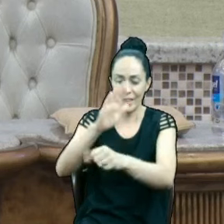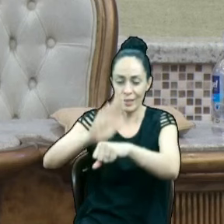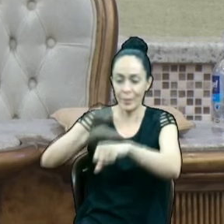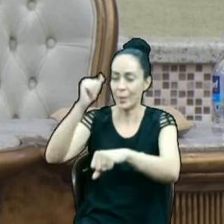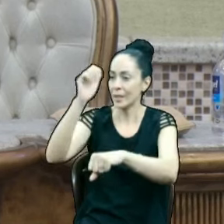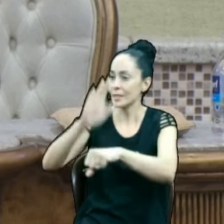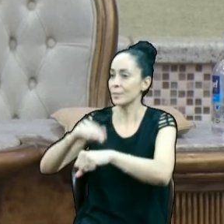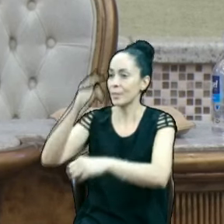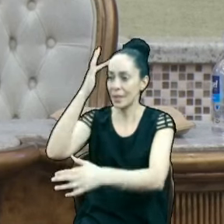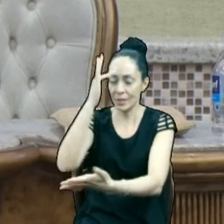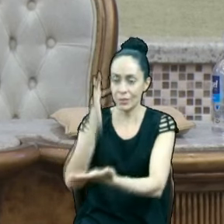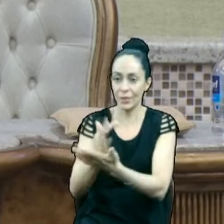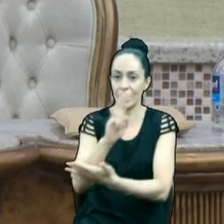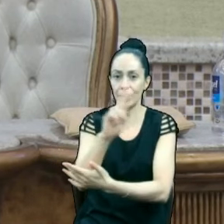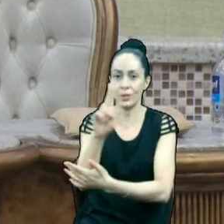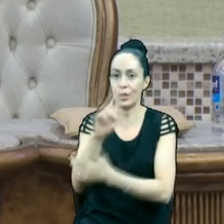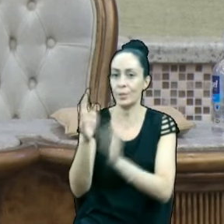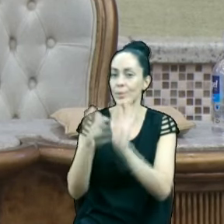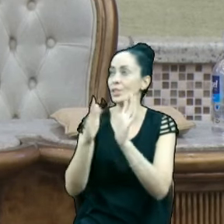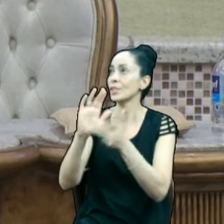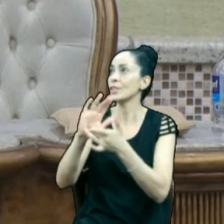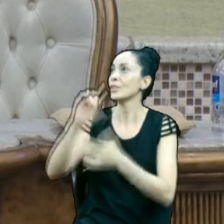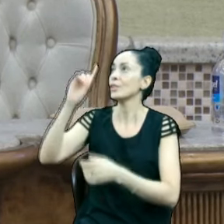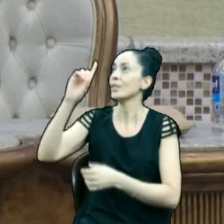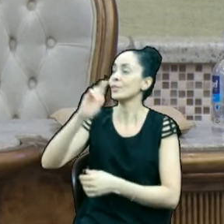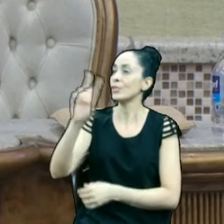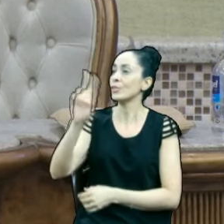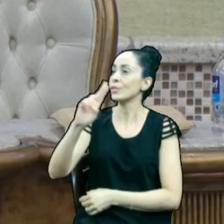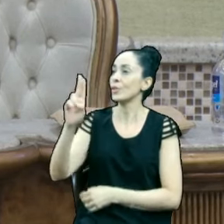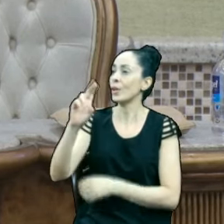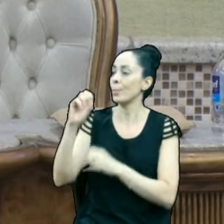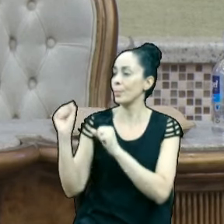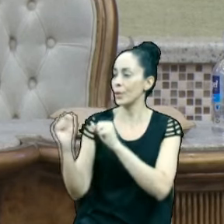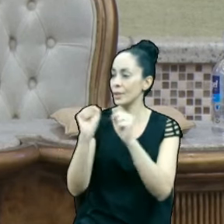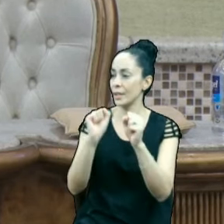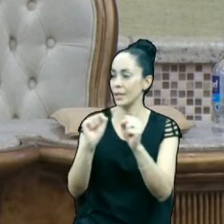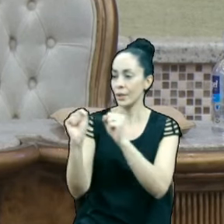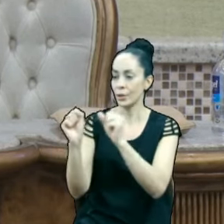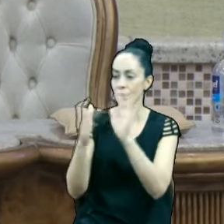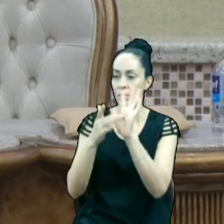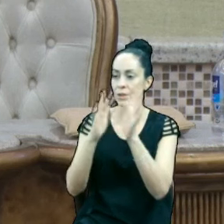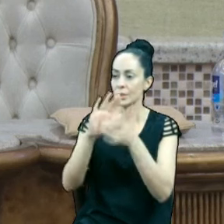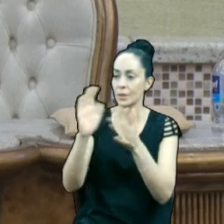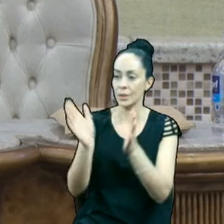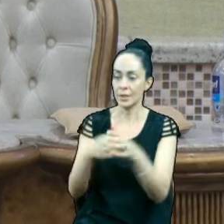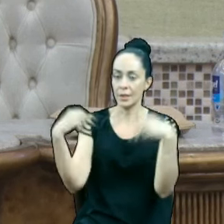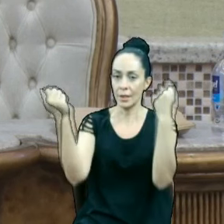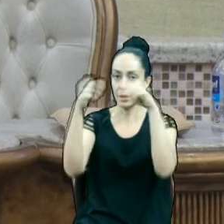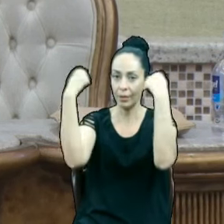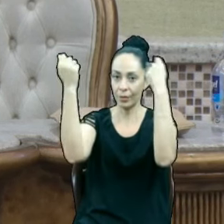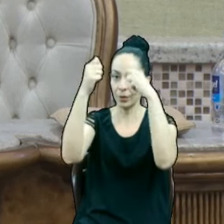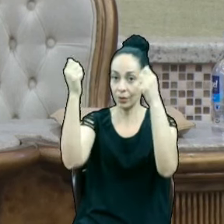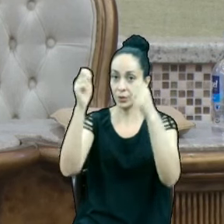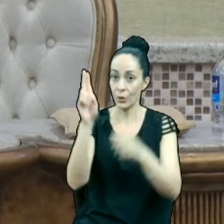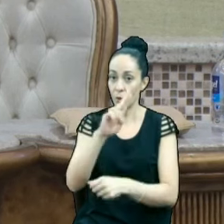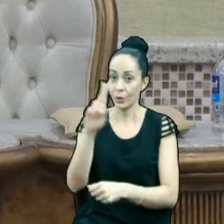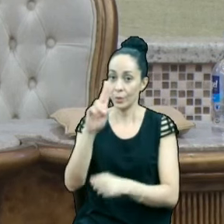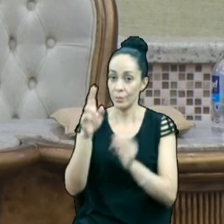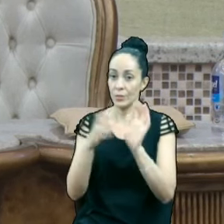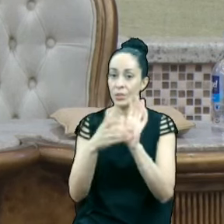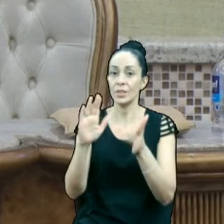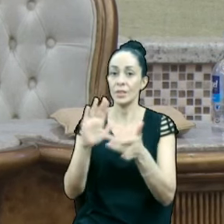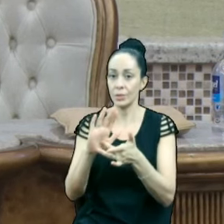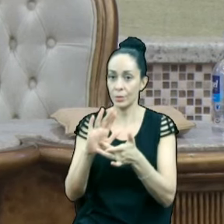no nome e no nome e no nome poderoso de Jesus aleluia e esse nome de Jesus